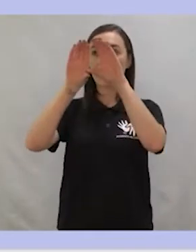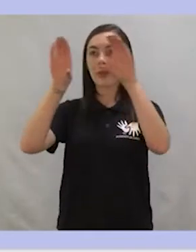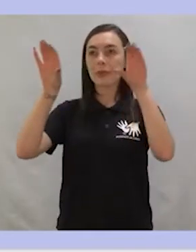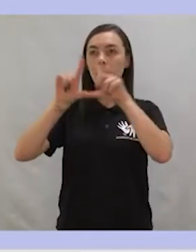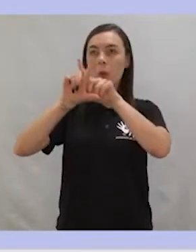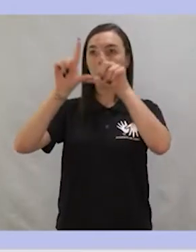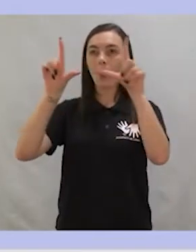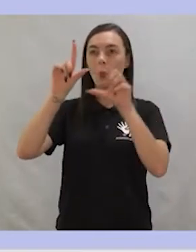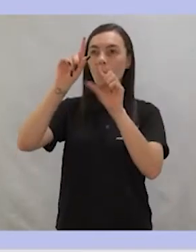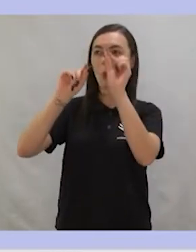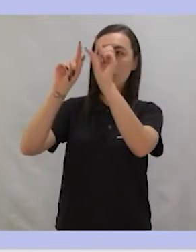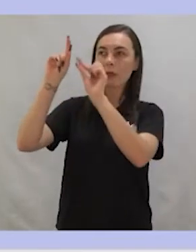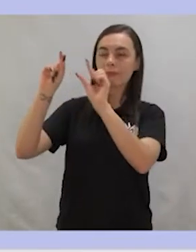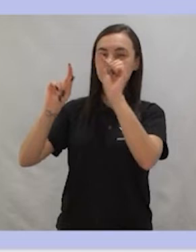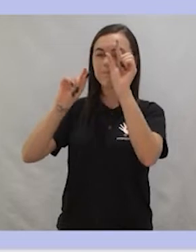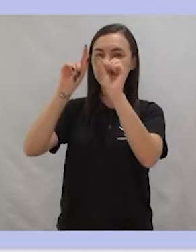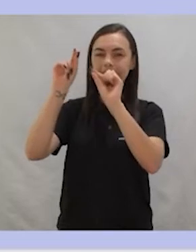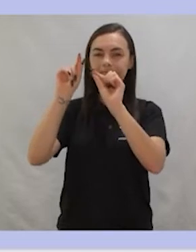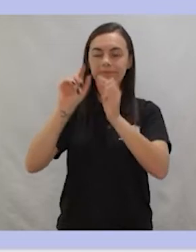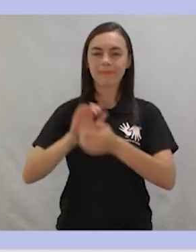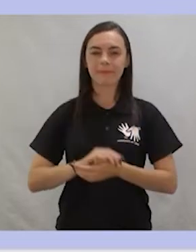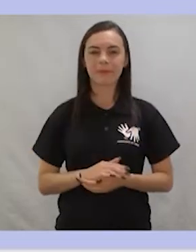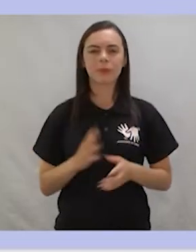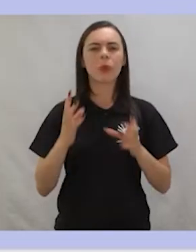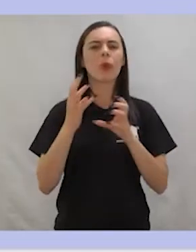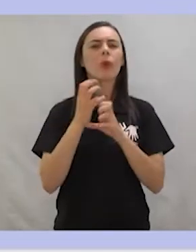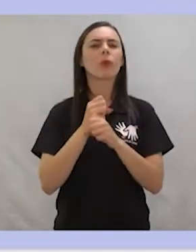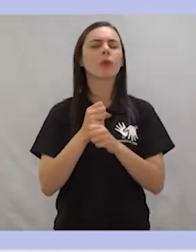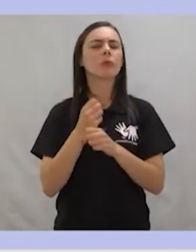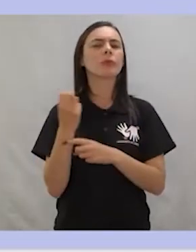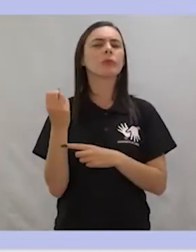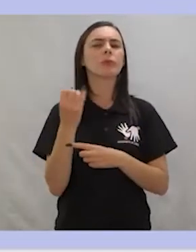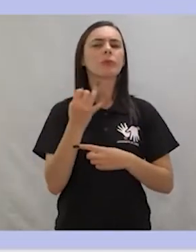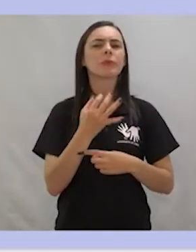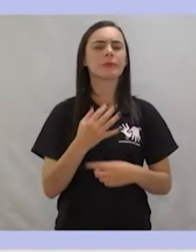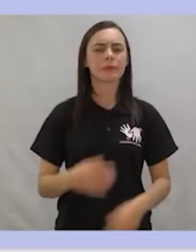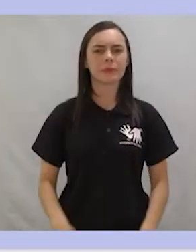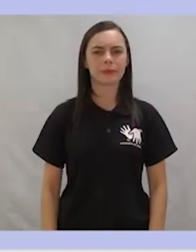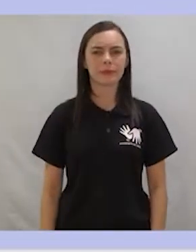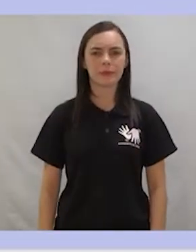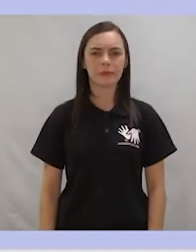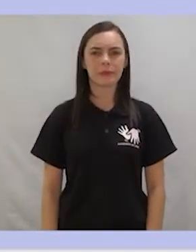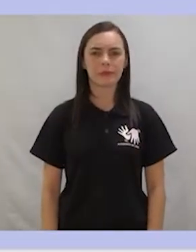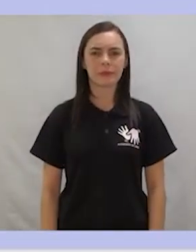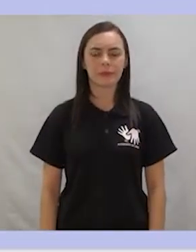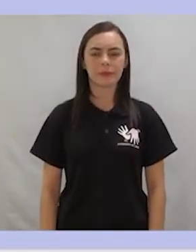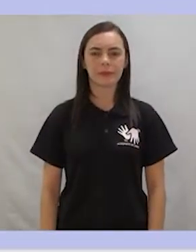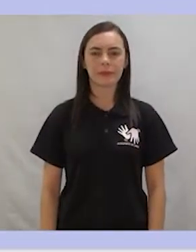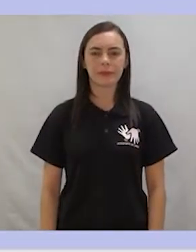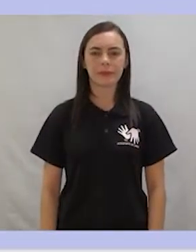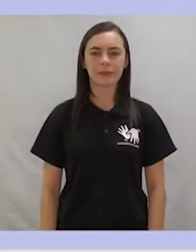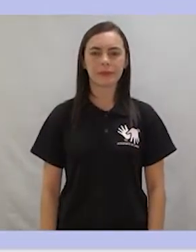limpíssimo, com recém-feita estrelas. Contem lá, ó.